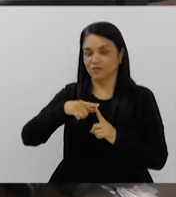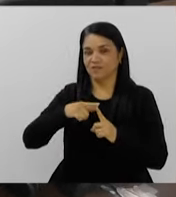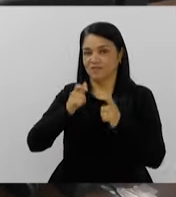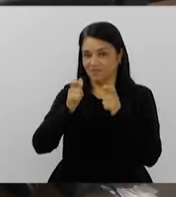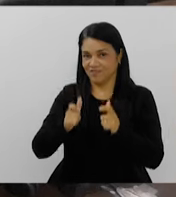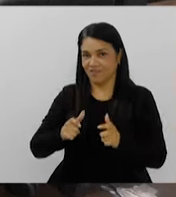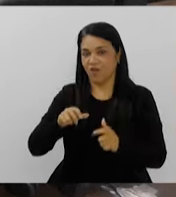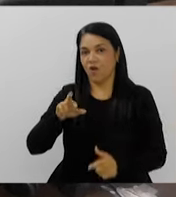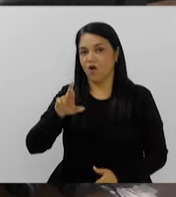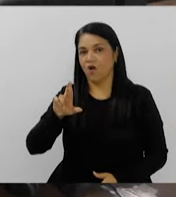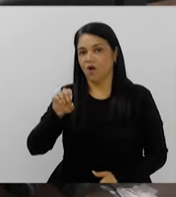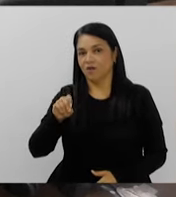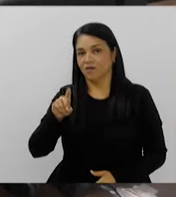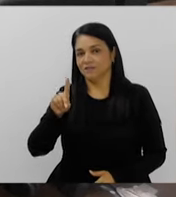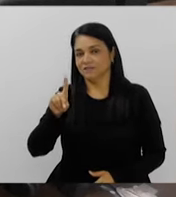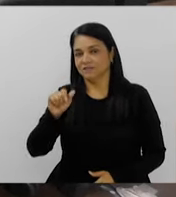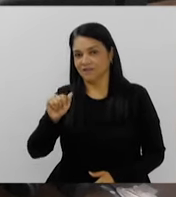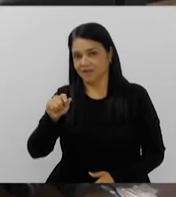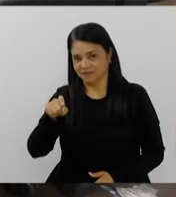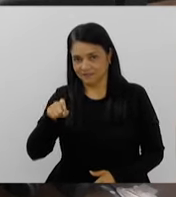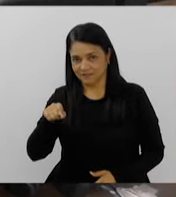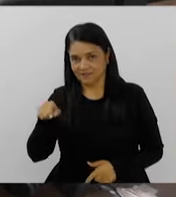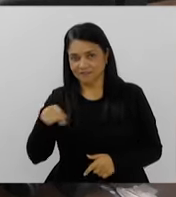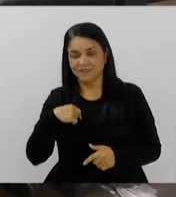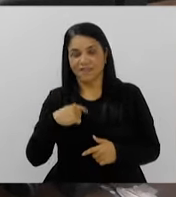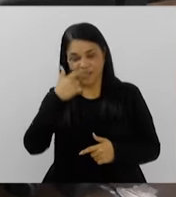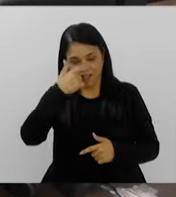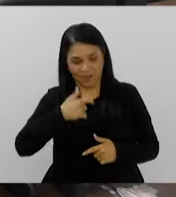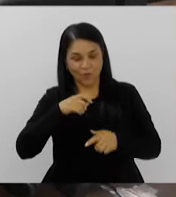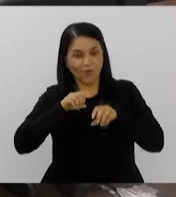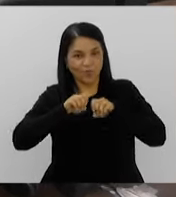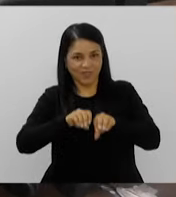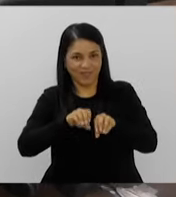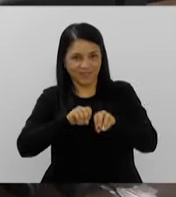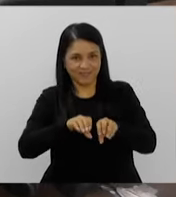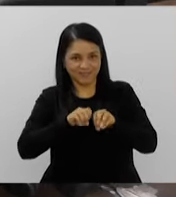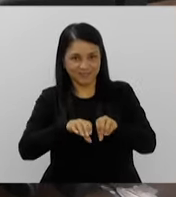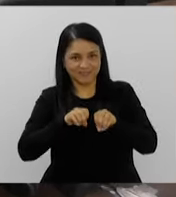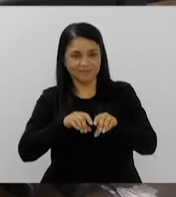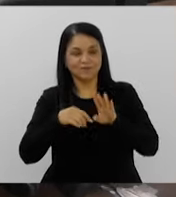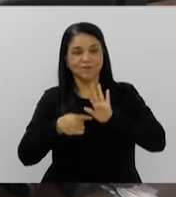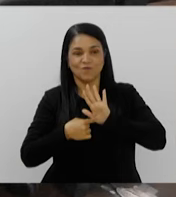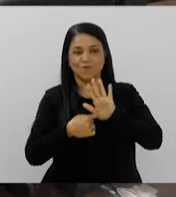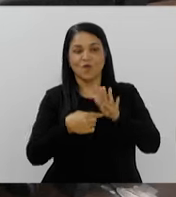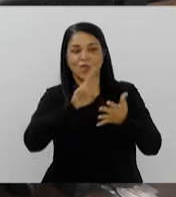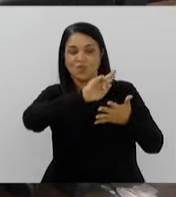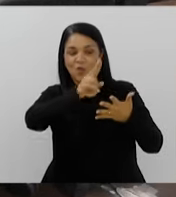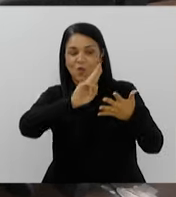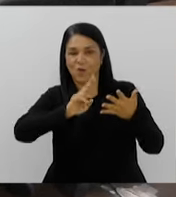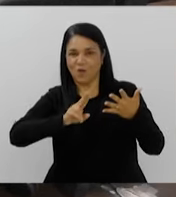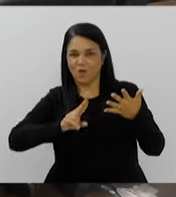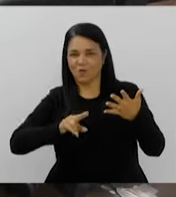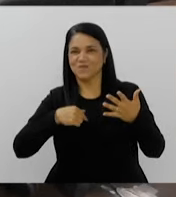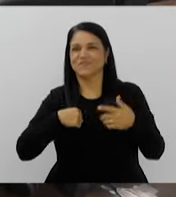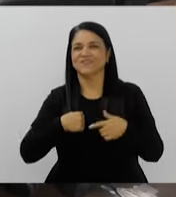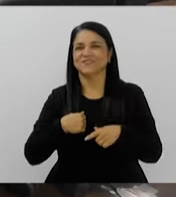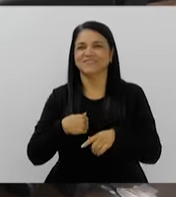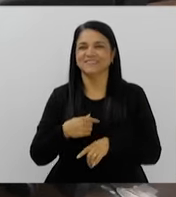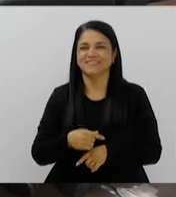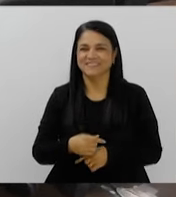5 dias, eu, como técnico, divulgarei a convocação.